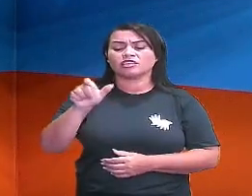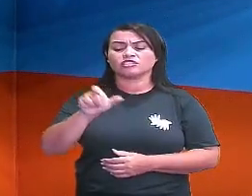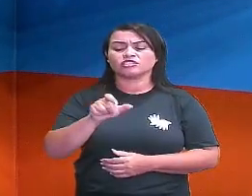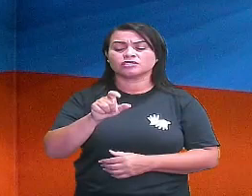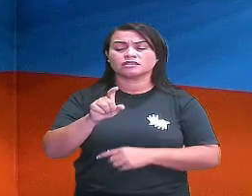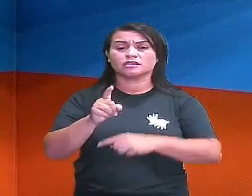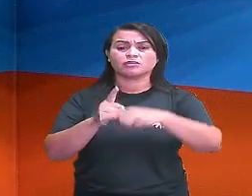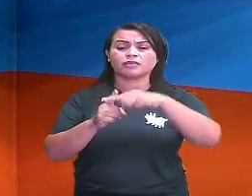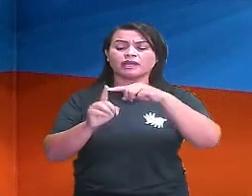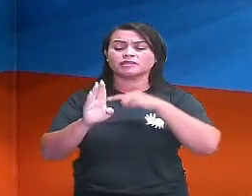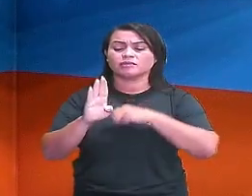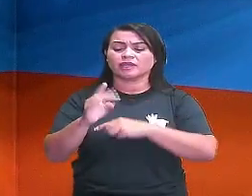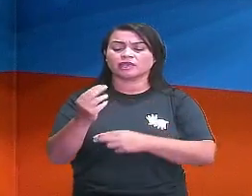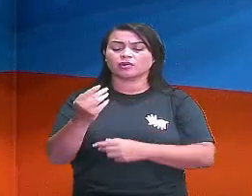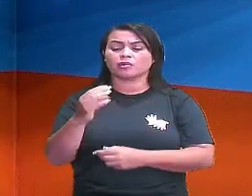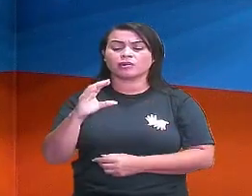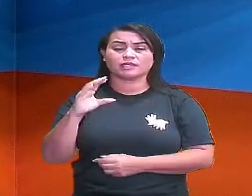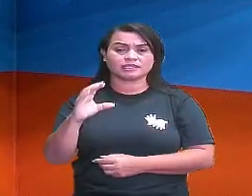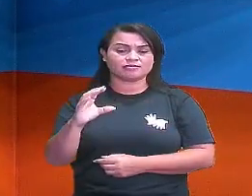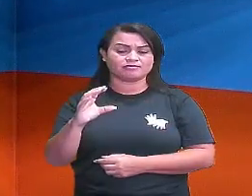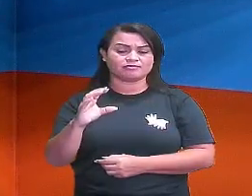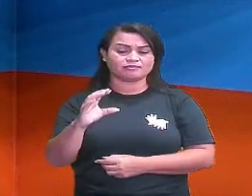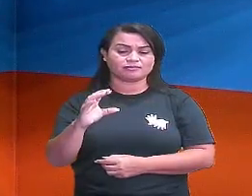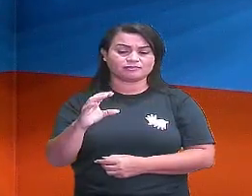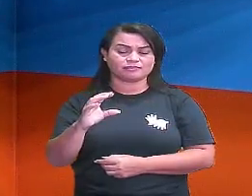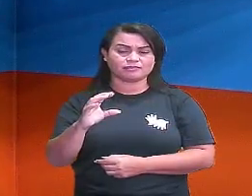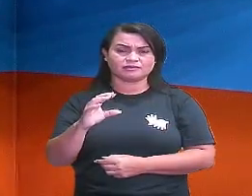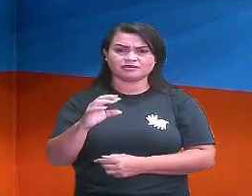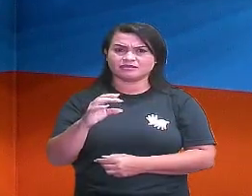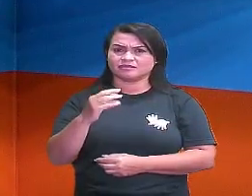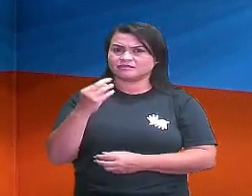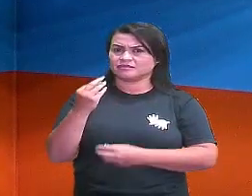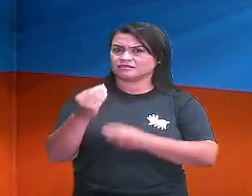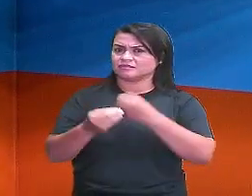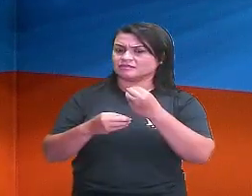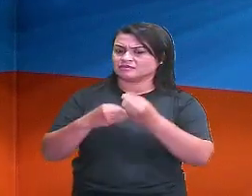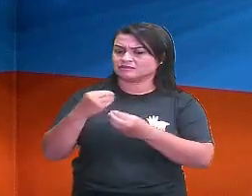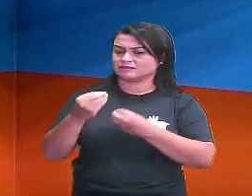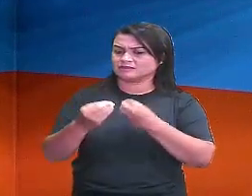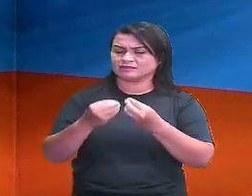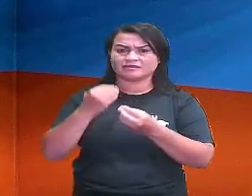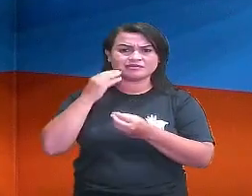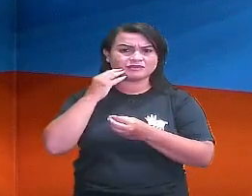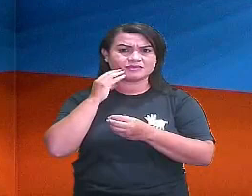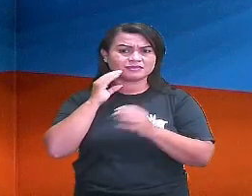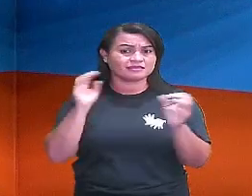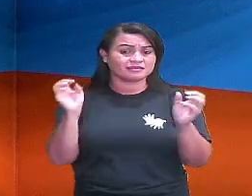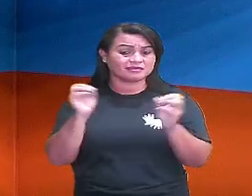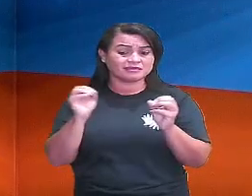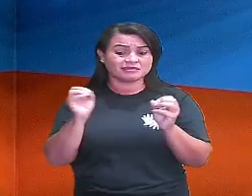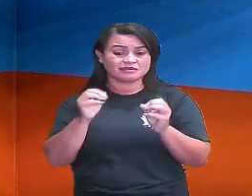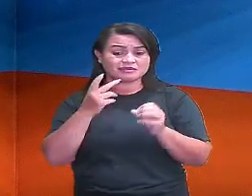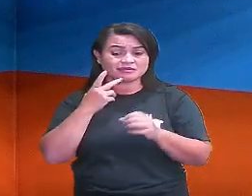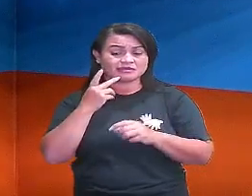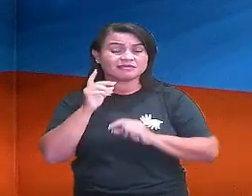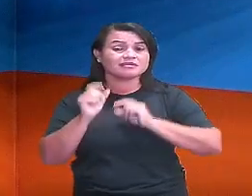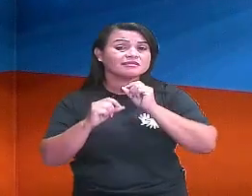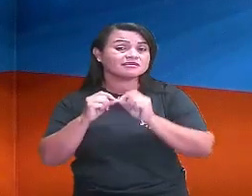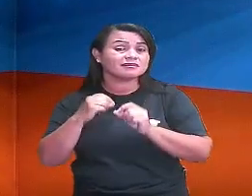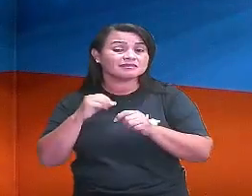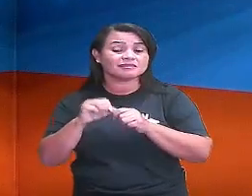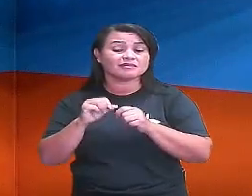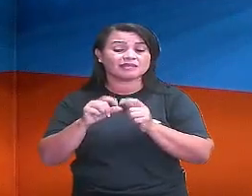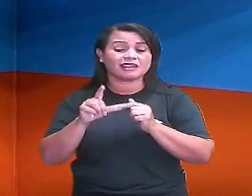mais b igual a c. Opa, professora, falou grego para mim. O que é que eu vou fazer que está